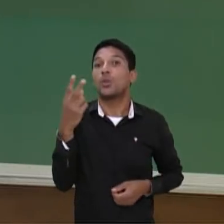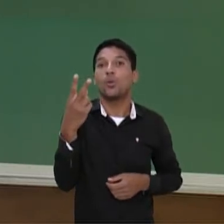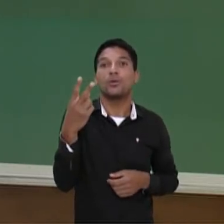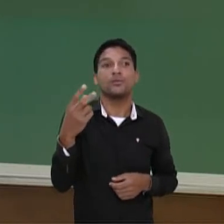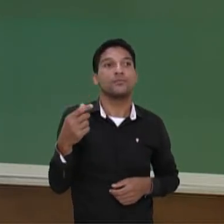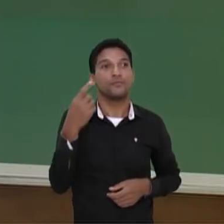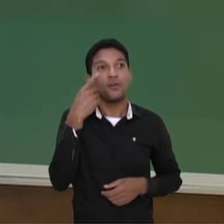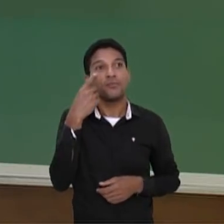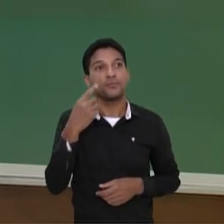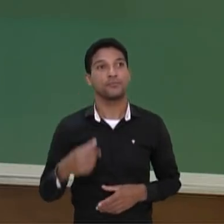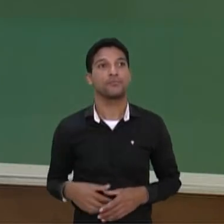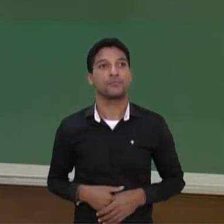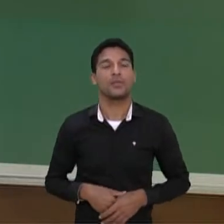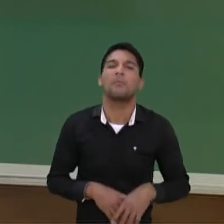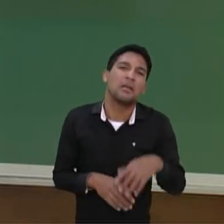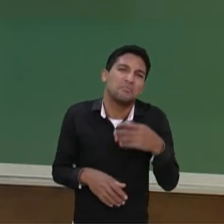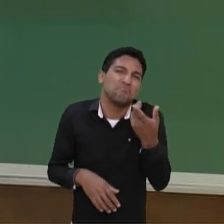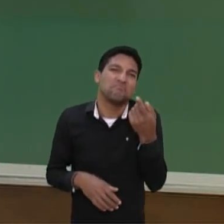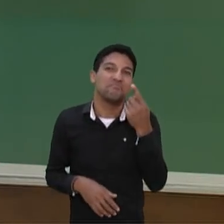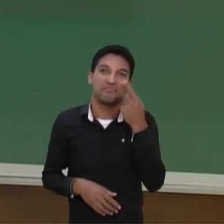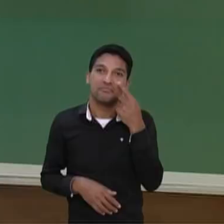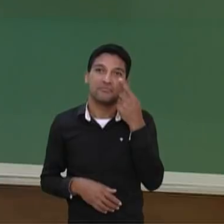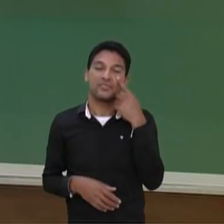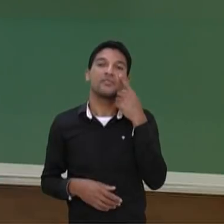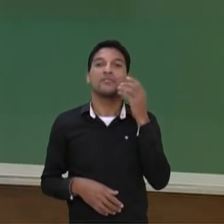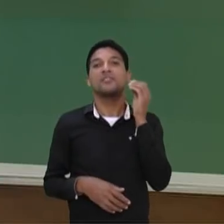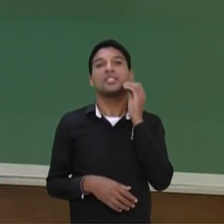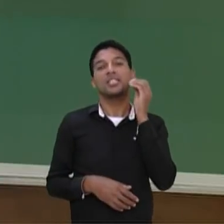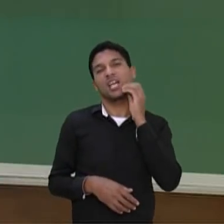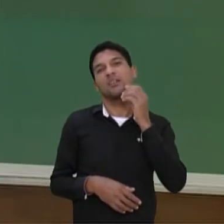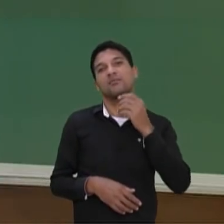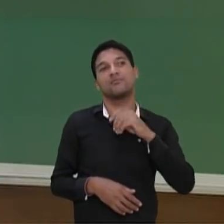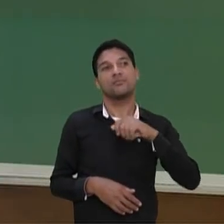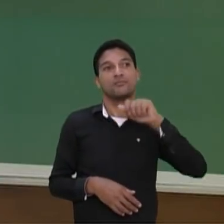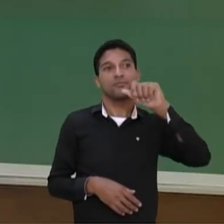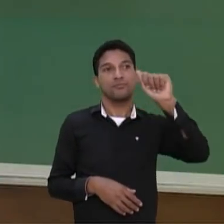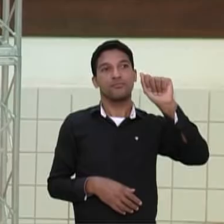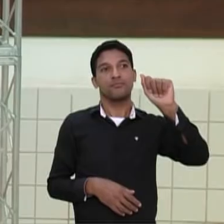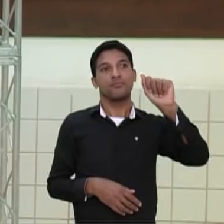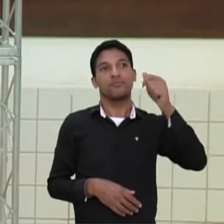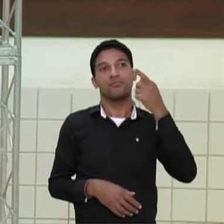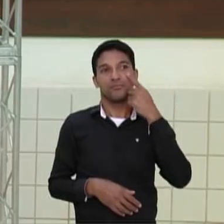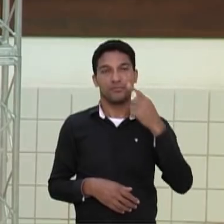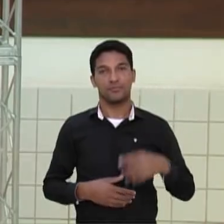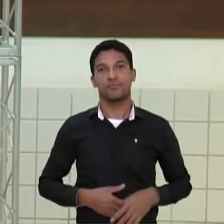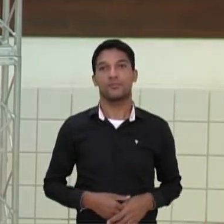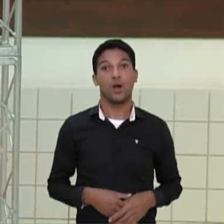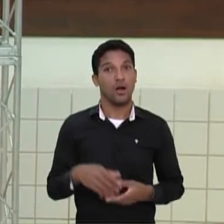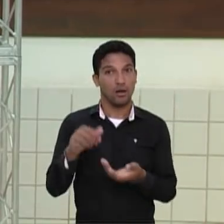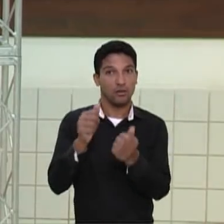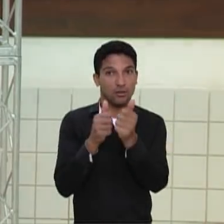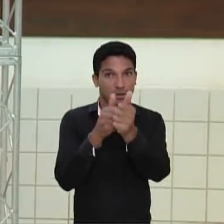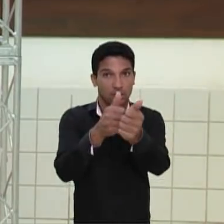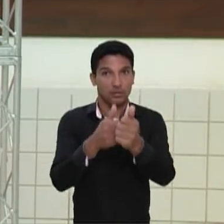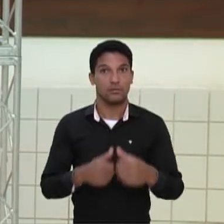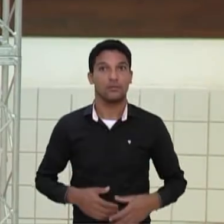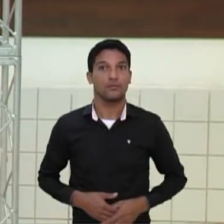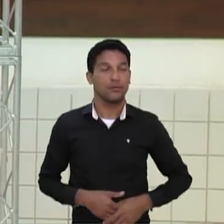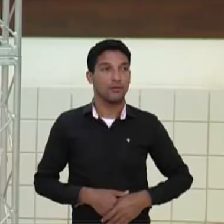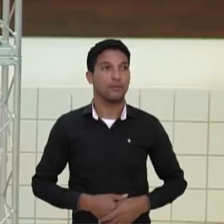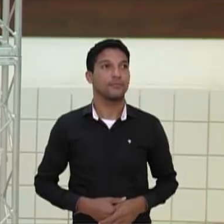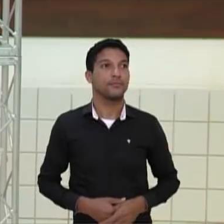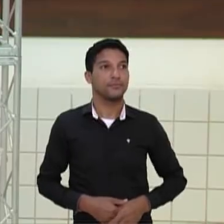mas vamos ver o que acontece quando eu tento realizar o teste na primeira função então olha só com o pé comigo aqui ó é